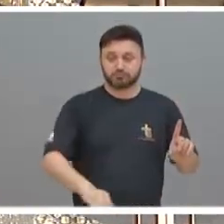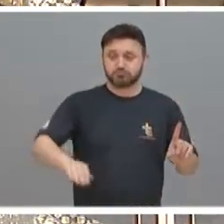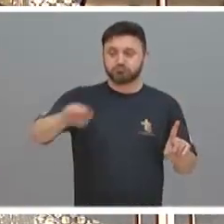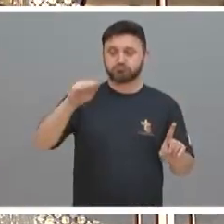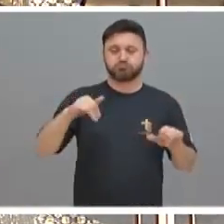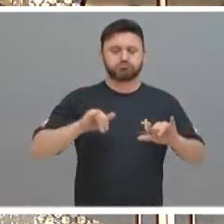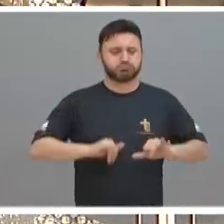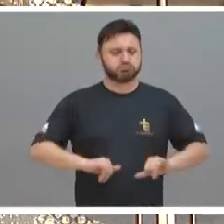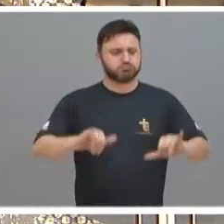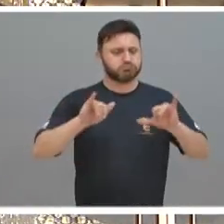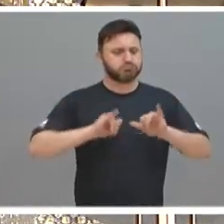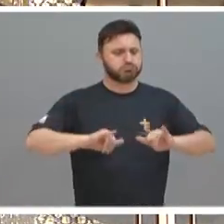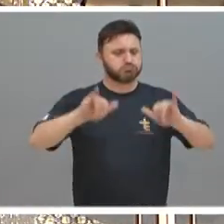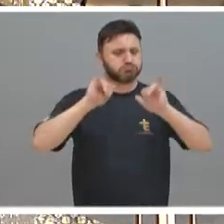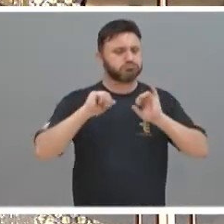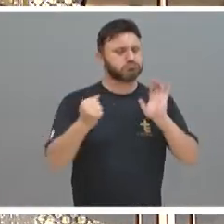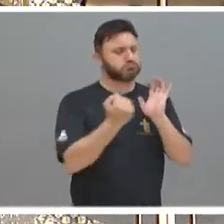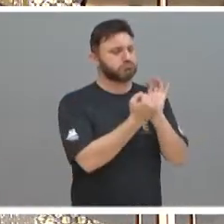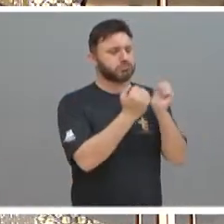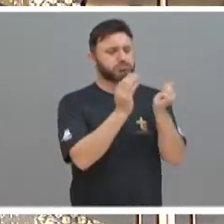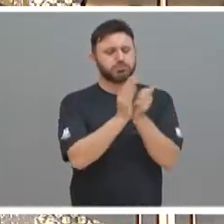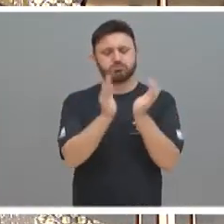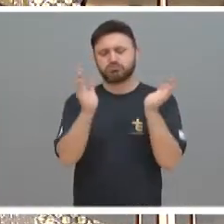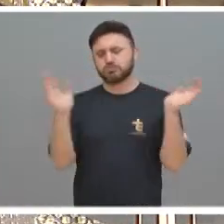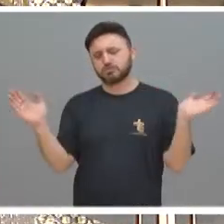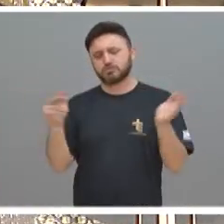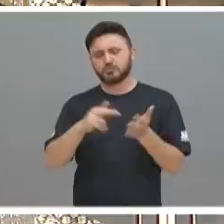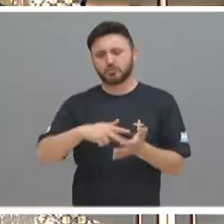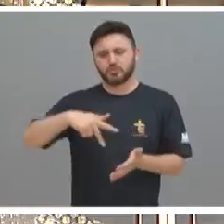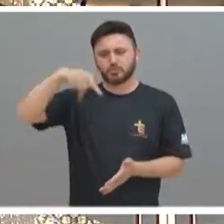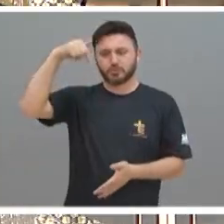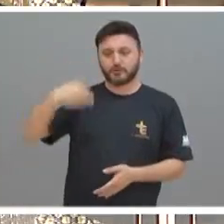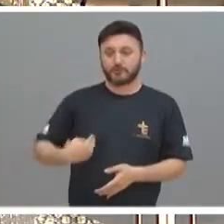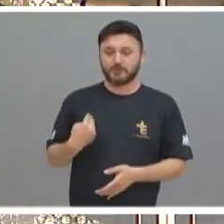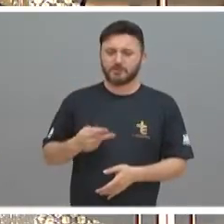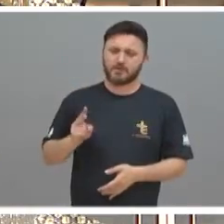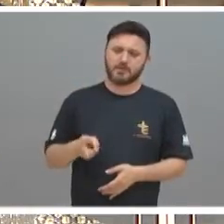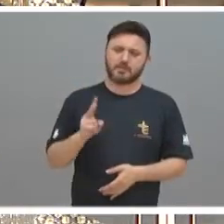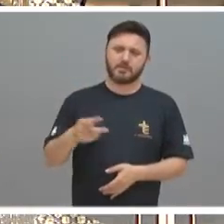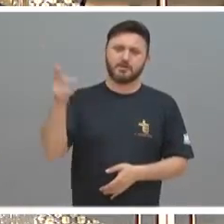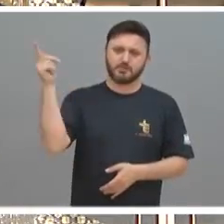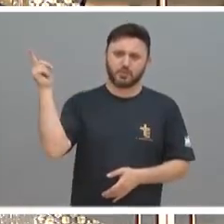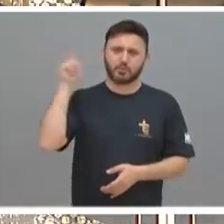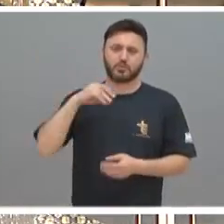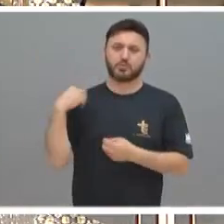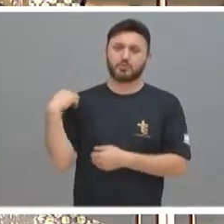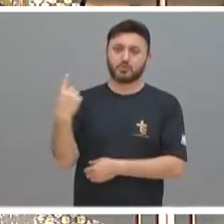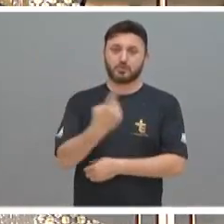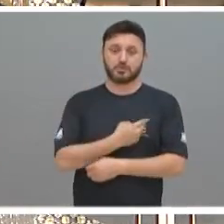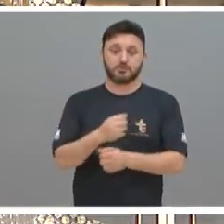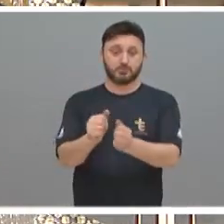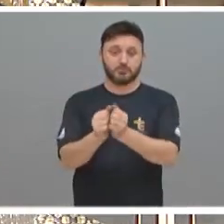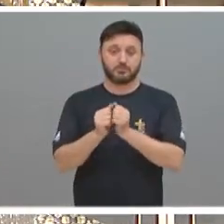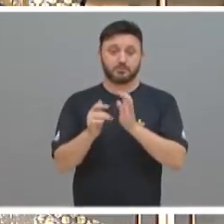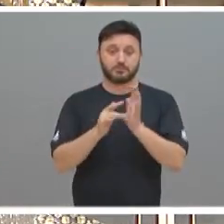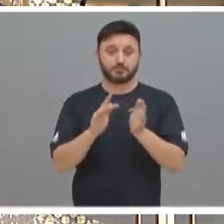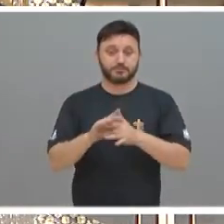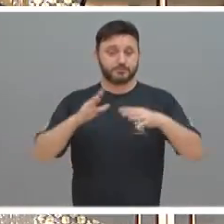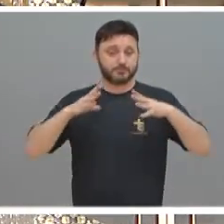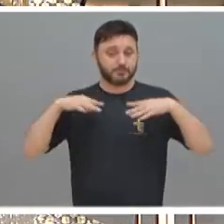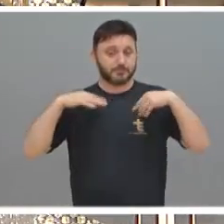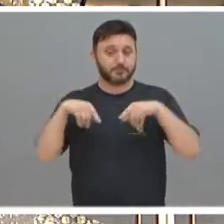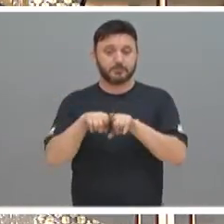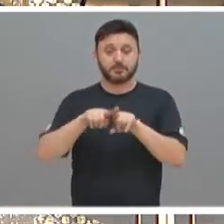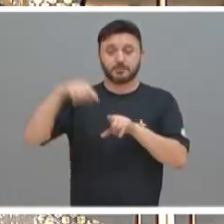dos mortos, Ele nos garantiu a vida eterna. Por Ele, os anjos celebram vossa grandeza, os